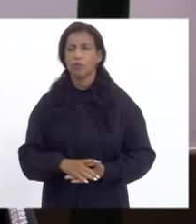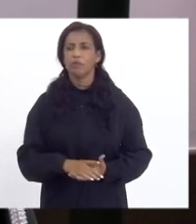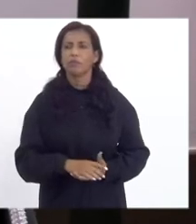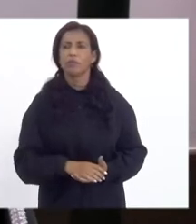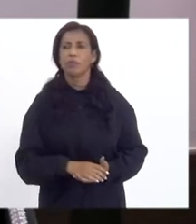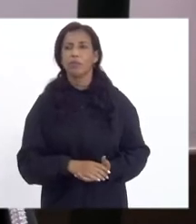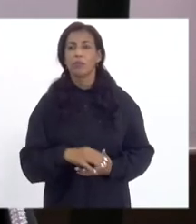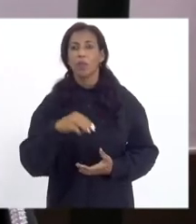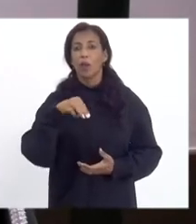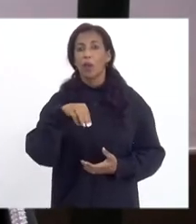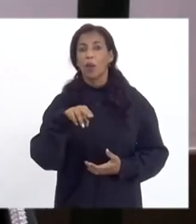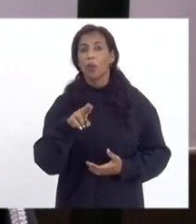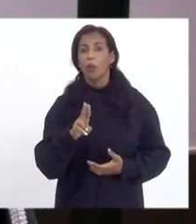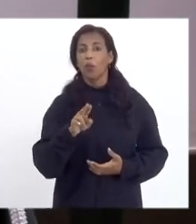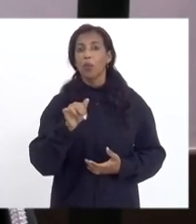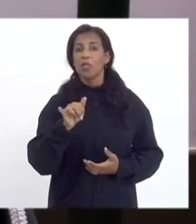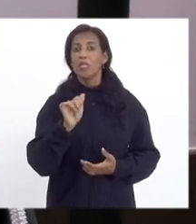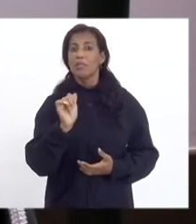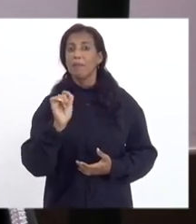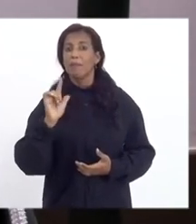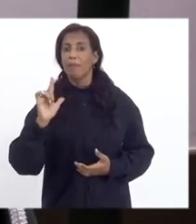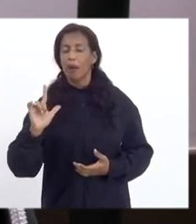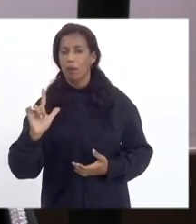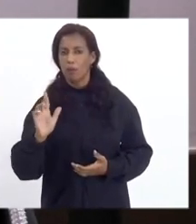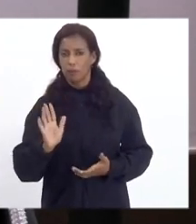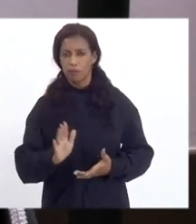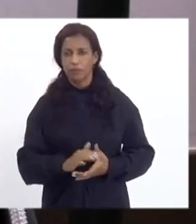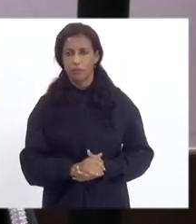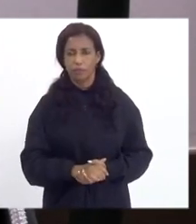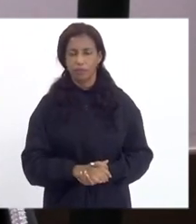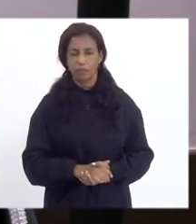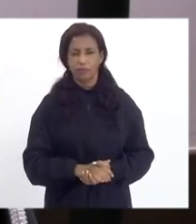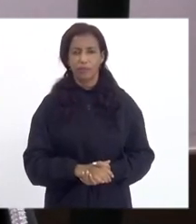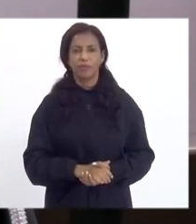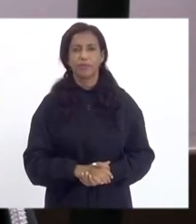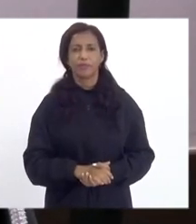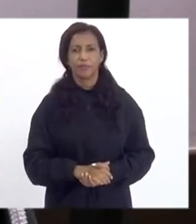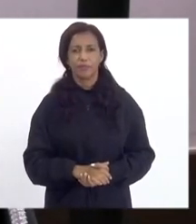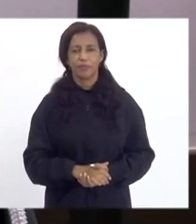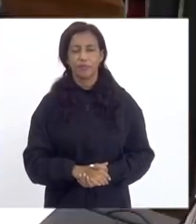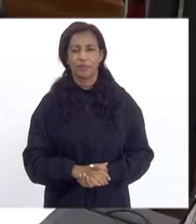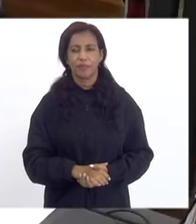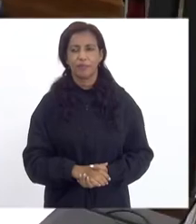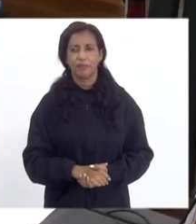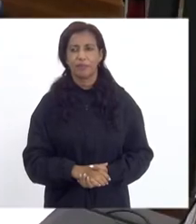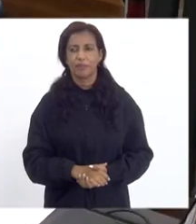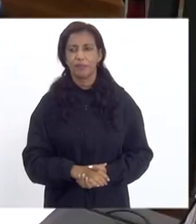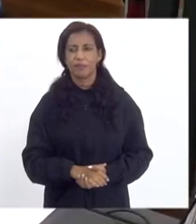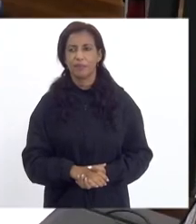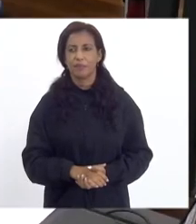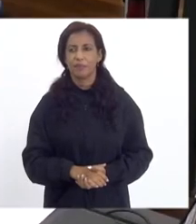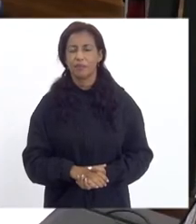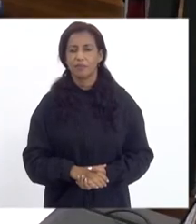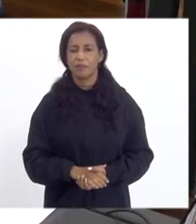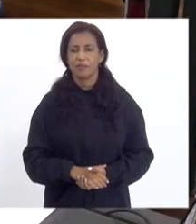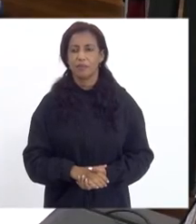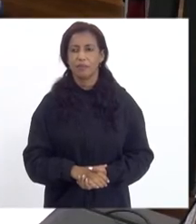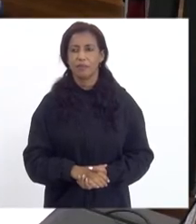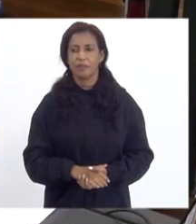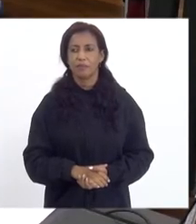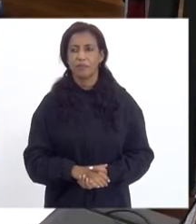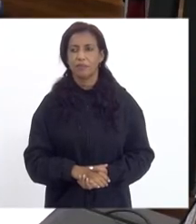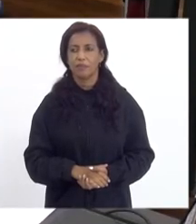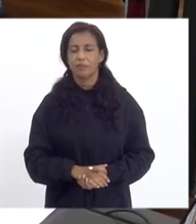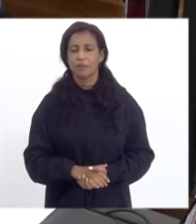Não, intermunicipal. Interestadual é a União. É a União. É intermunicipal. Intermunicipal. Eu modifico